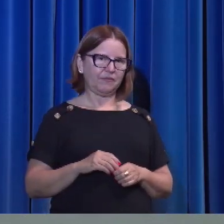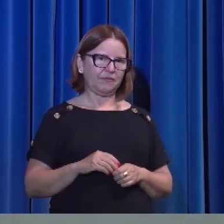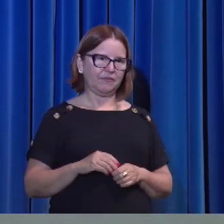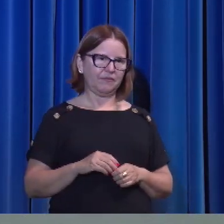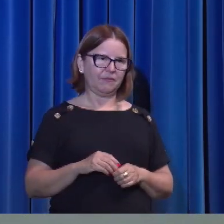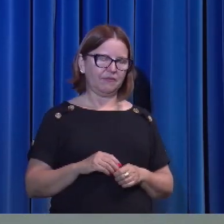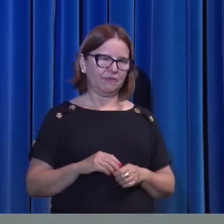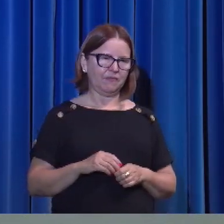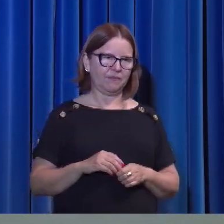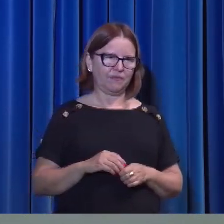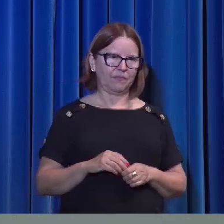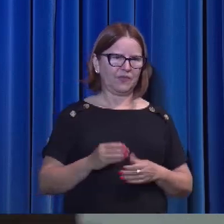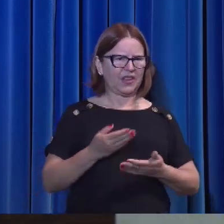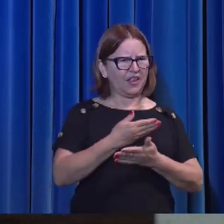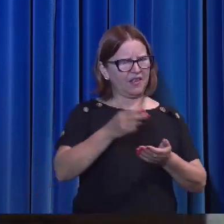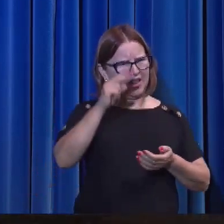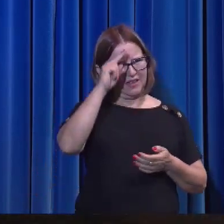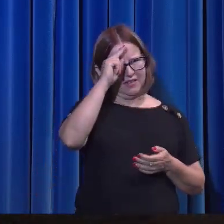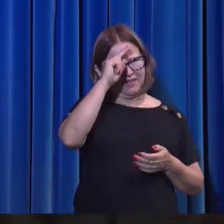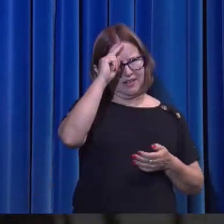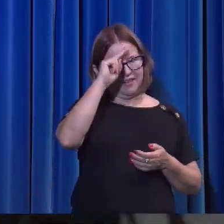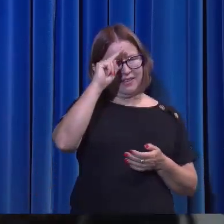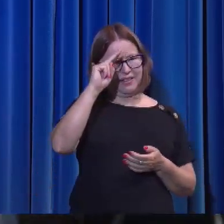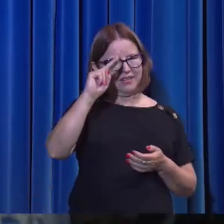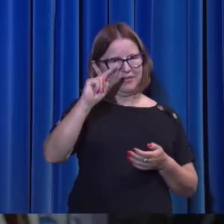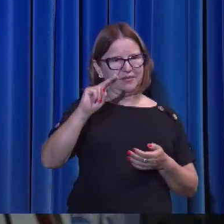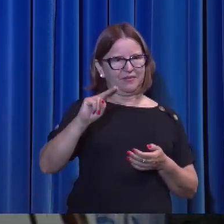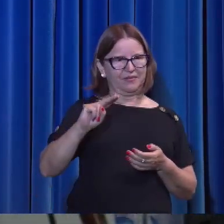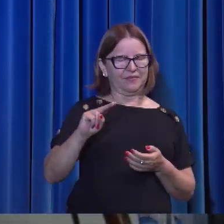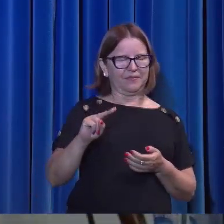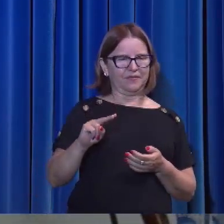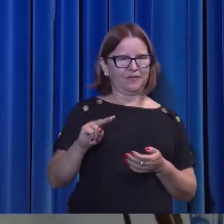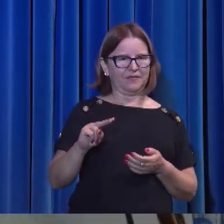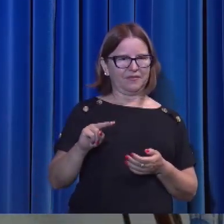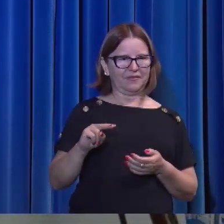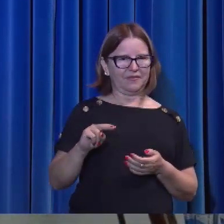Vocês se lembram que